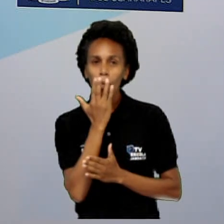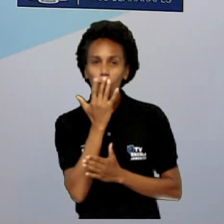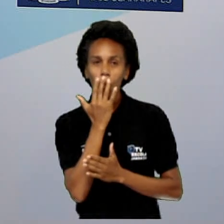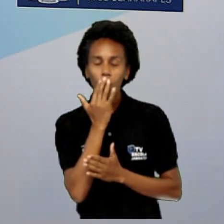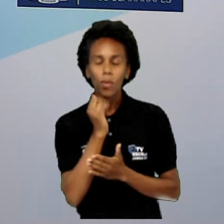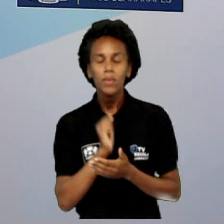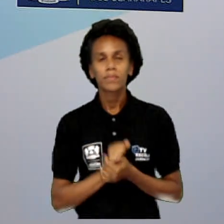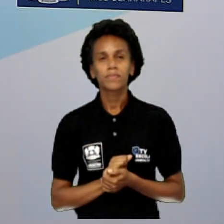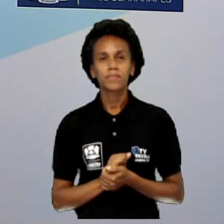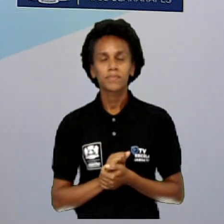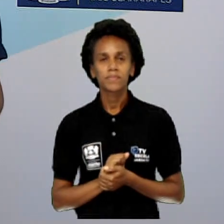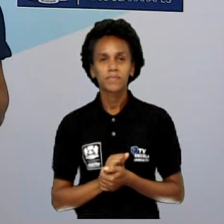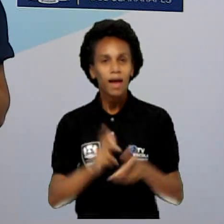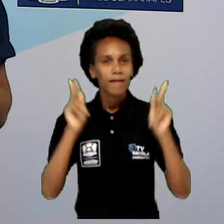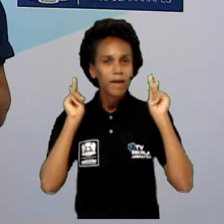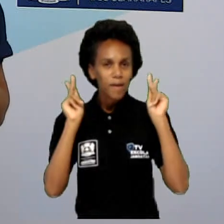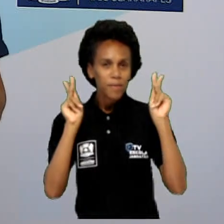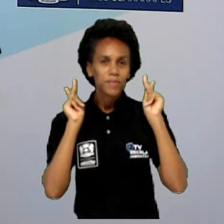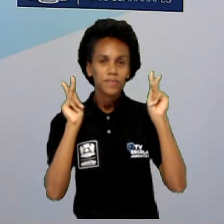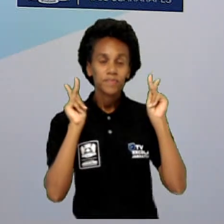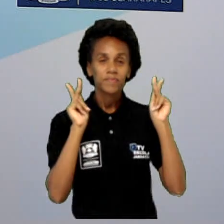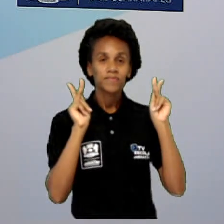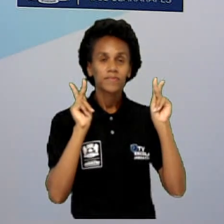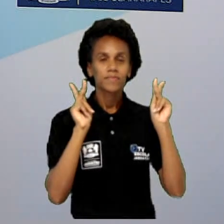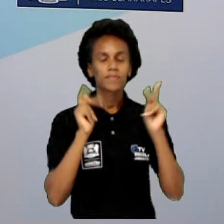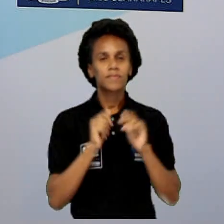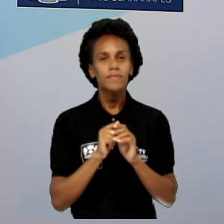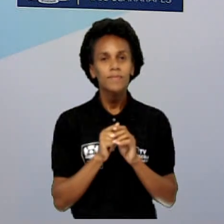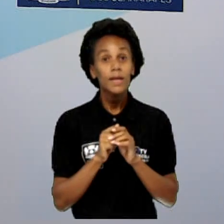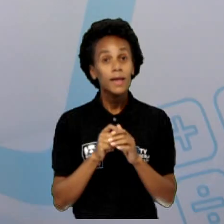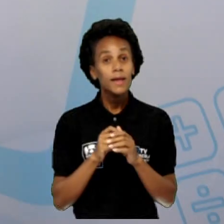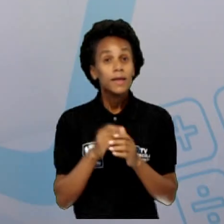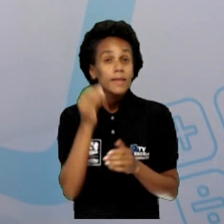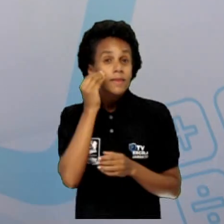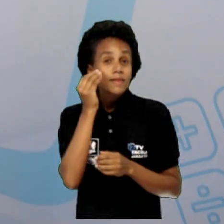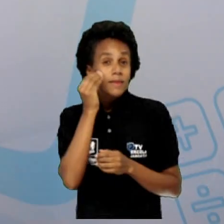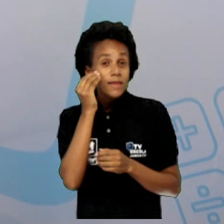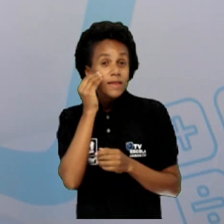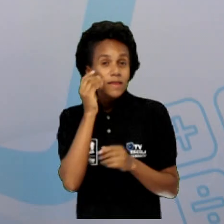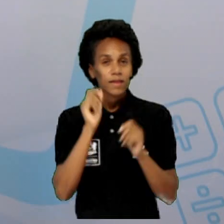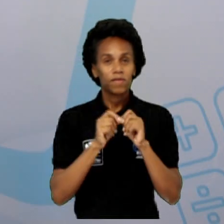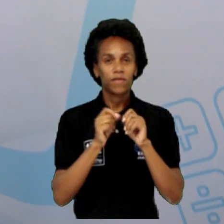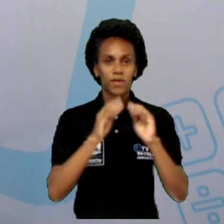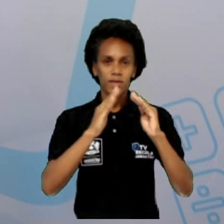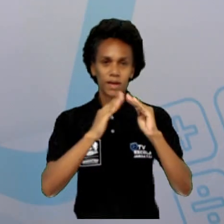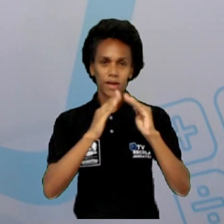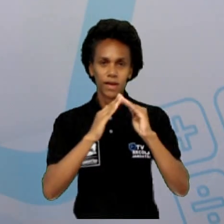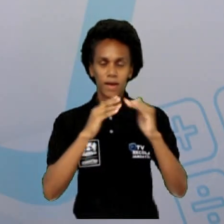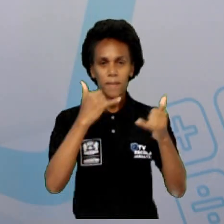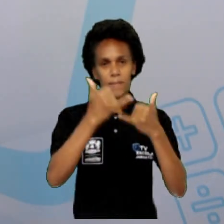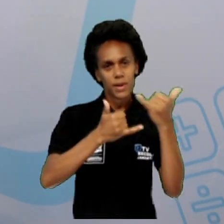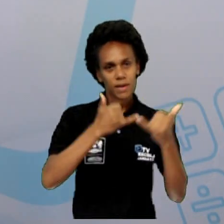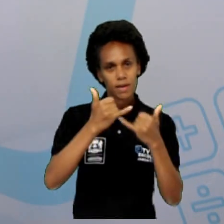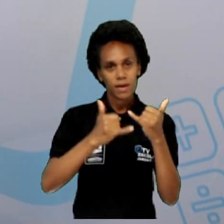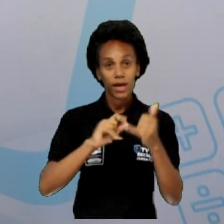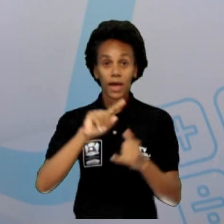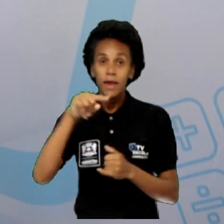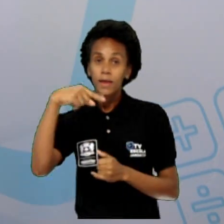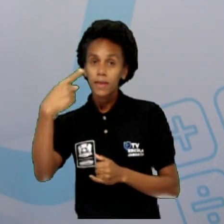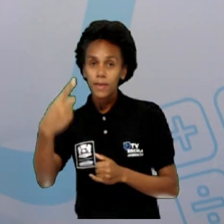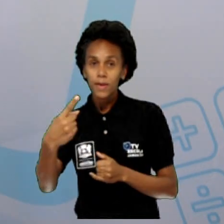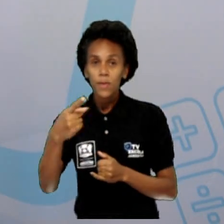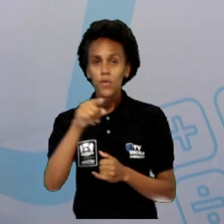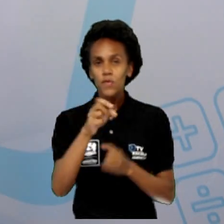certo? Então tenta fazer em casa, tá? Brinca e depois vocês contam na escola, quando